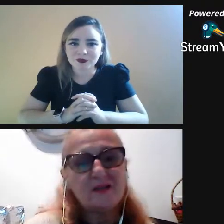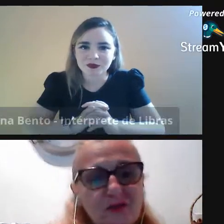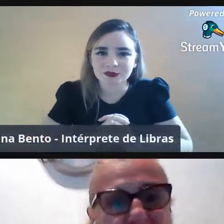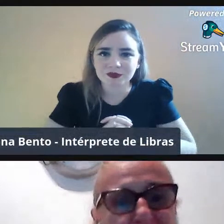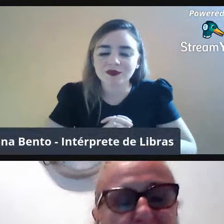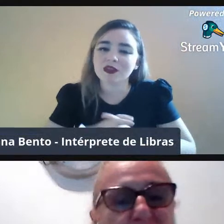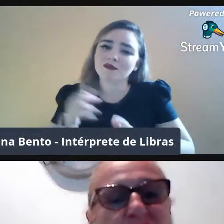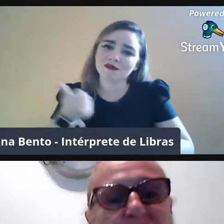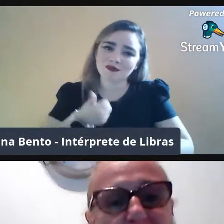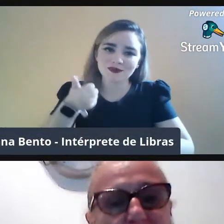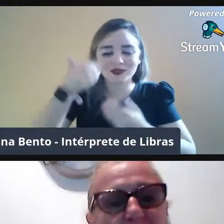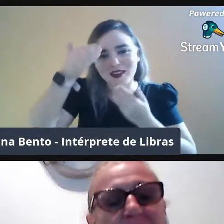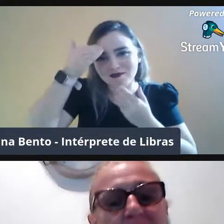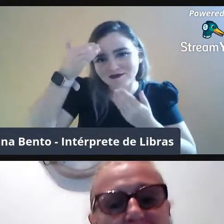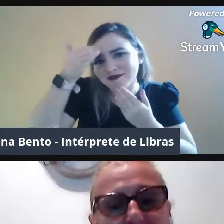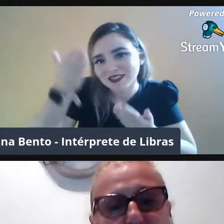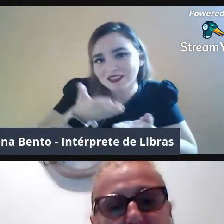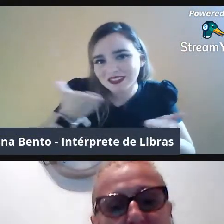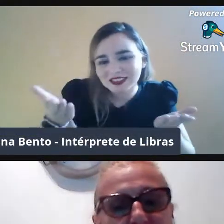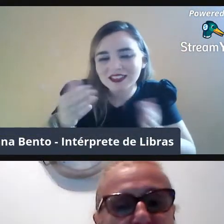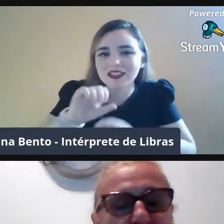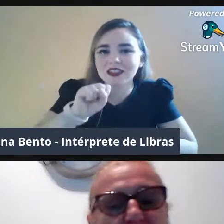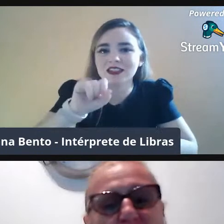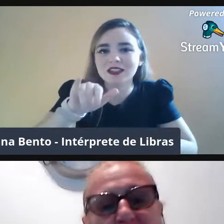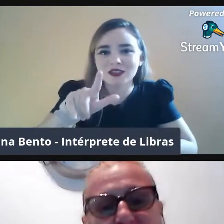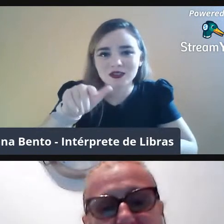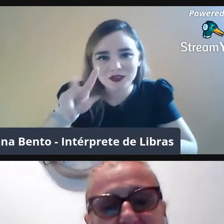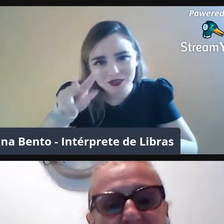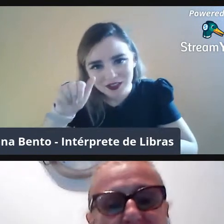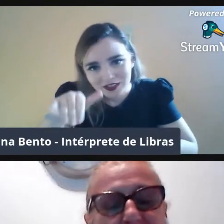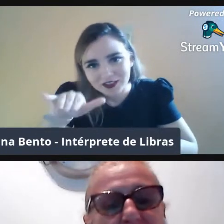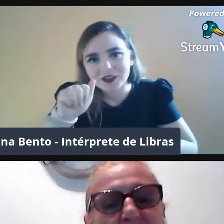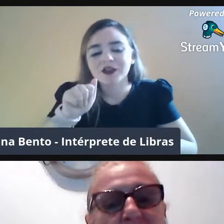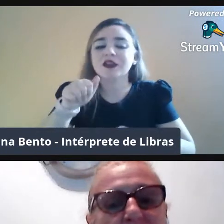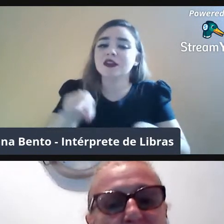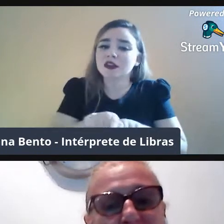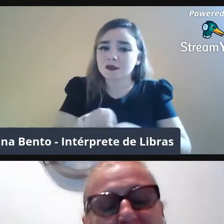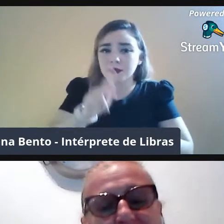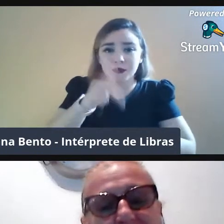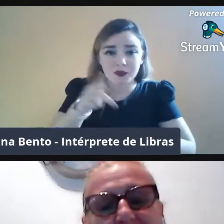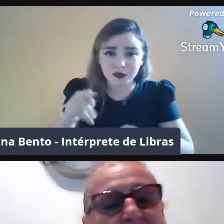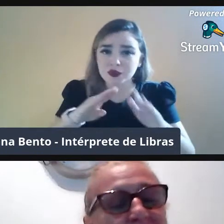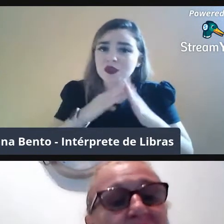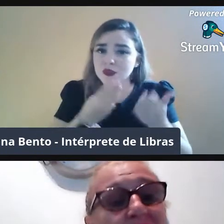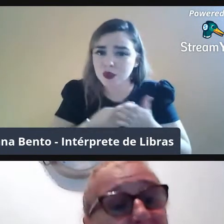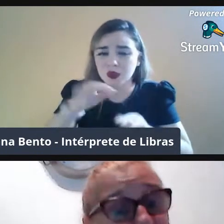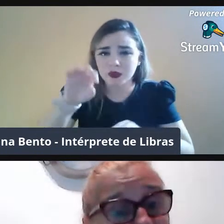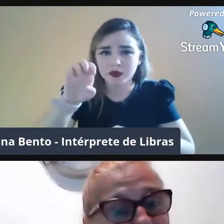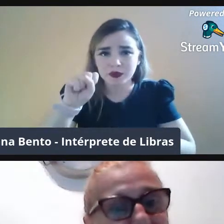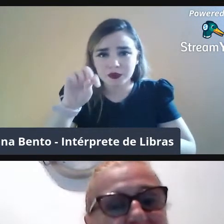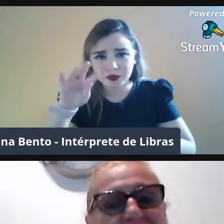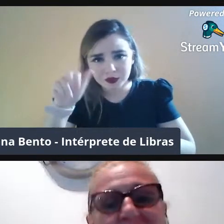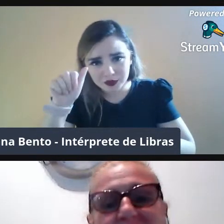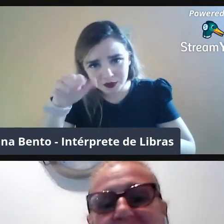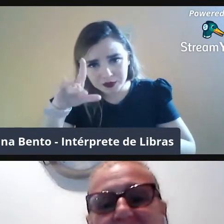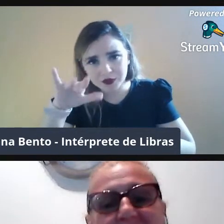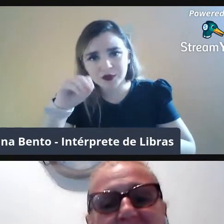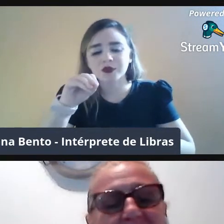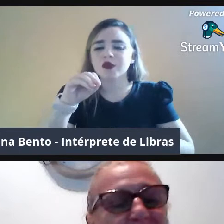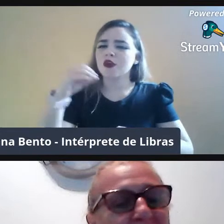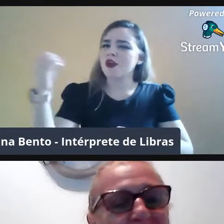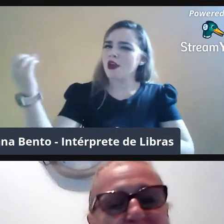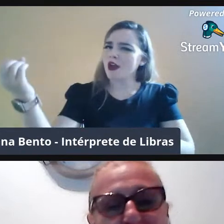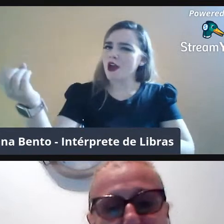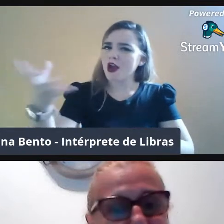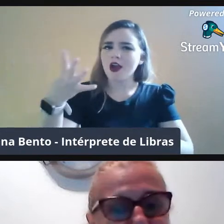Primeiro, eu quero agradecer a você, Silvânia, eu quero agradecer a todos os meus professores da Escola Estácio de Sá, se recriar,